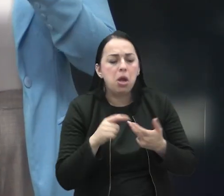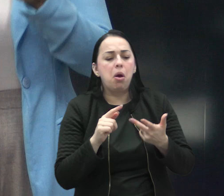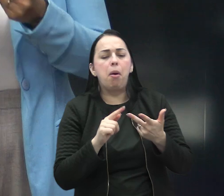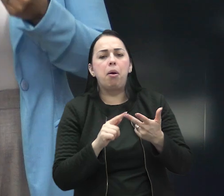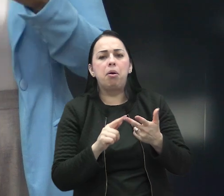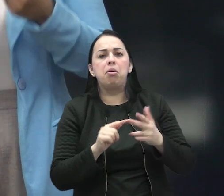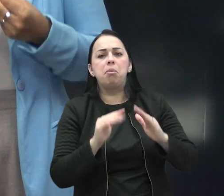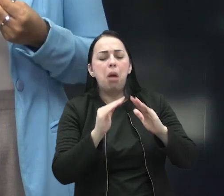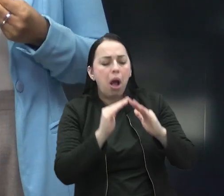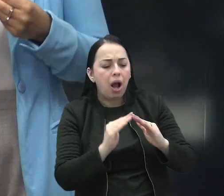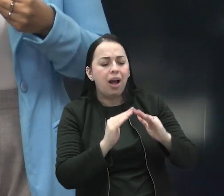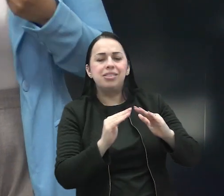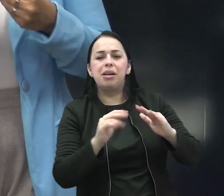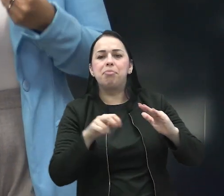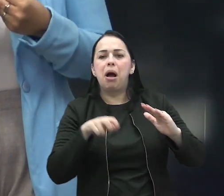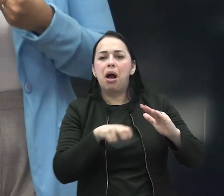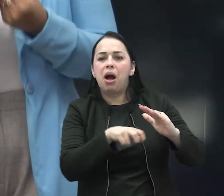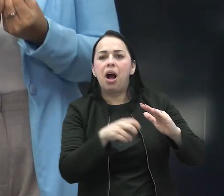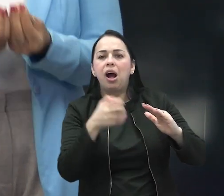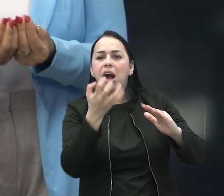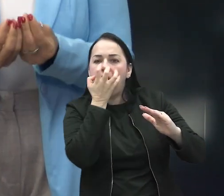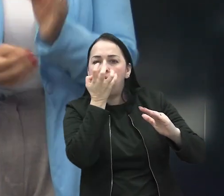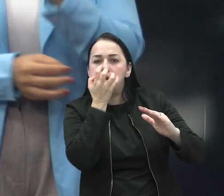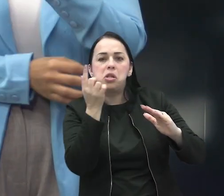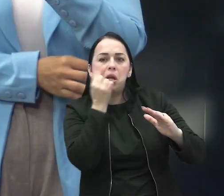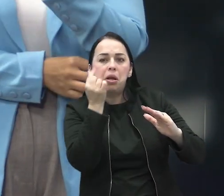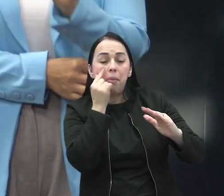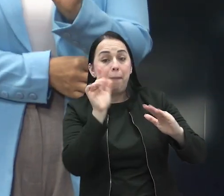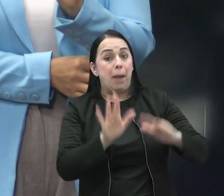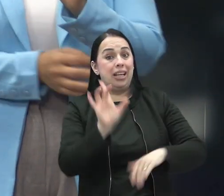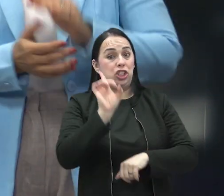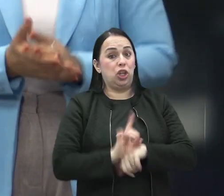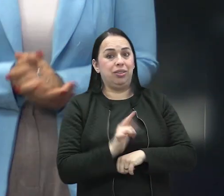abrigo para cães e gatos que não têm um tutor.